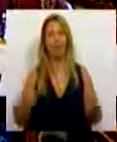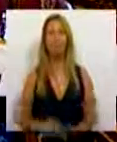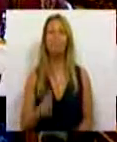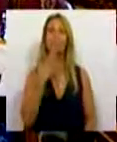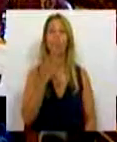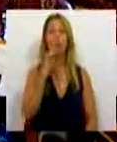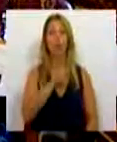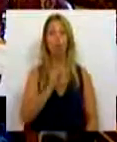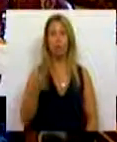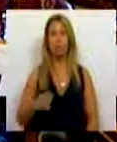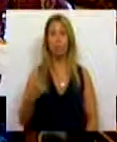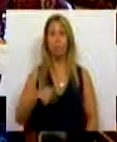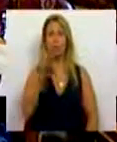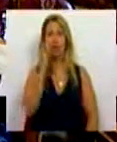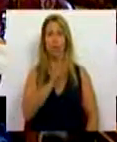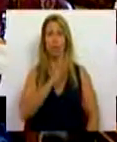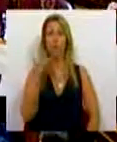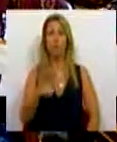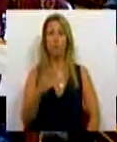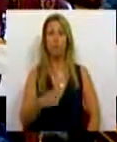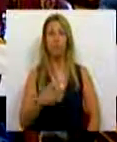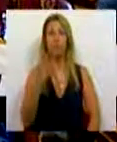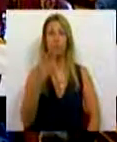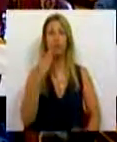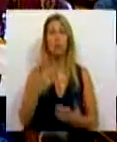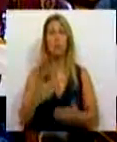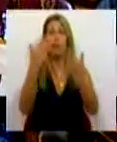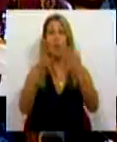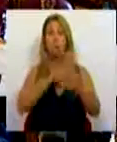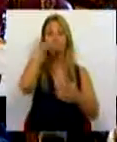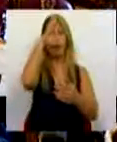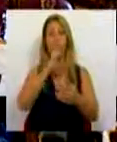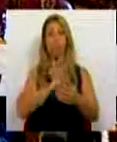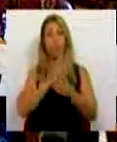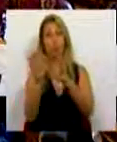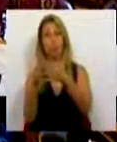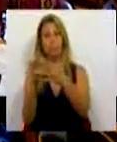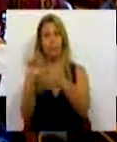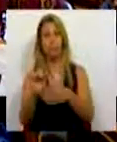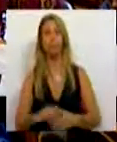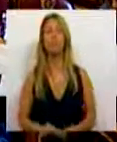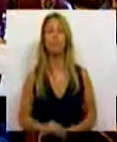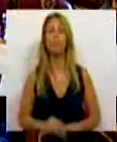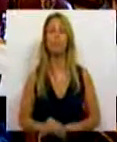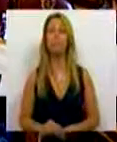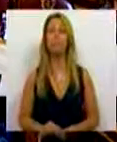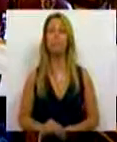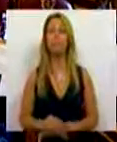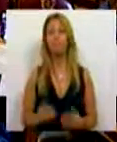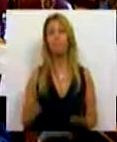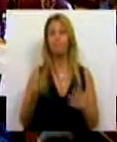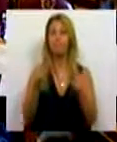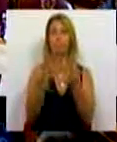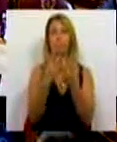Obrigado, Sra. Presidente. Sr. Presidente, saúdo o Sr. Ministro e a sua delegação e